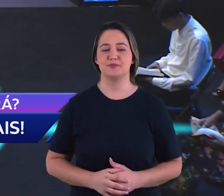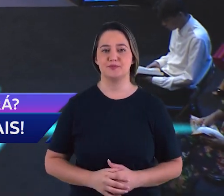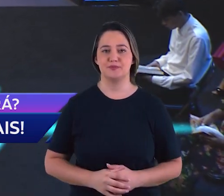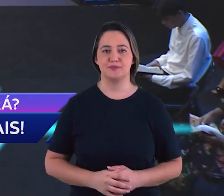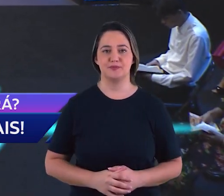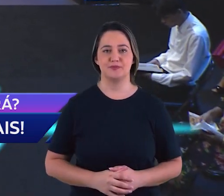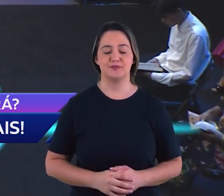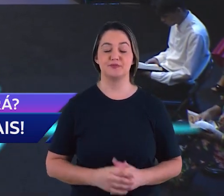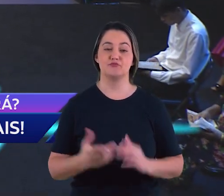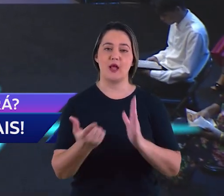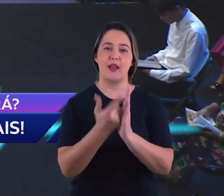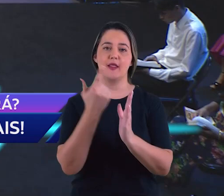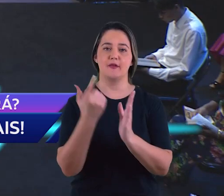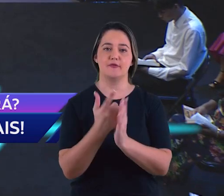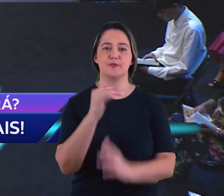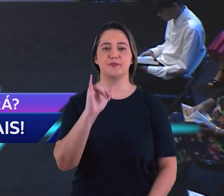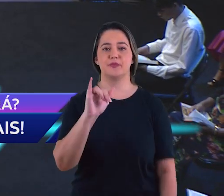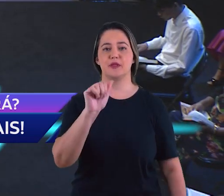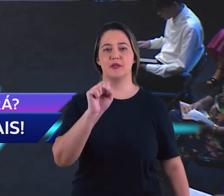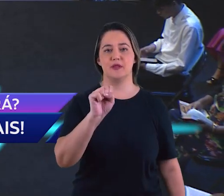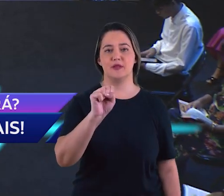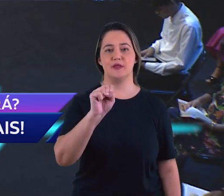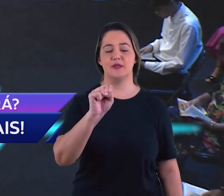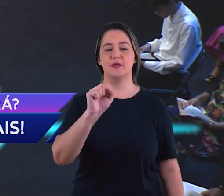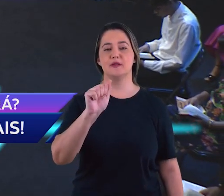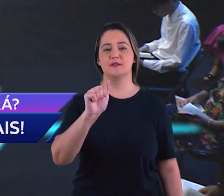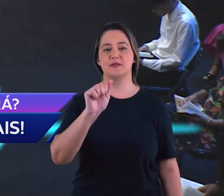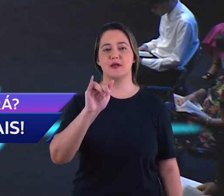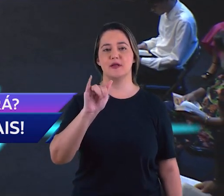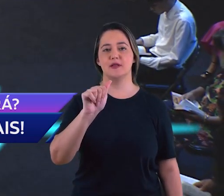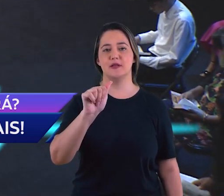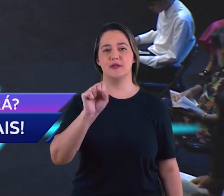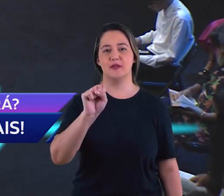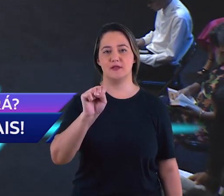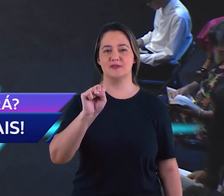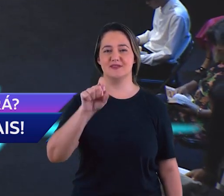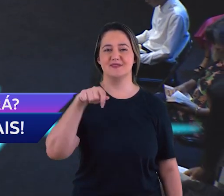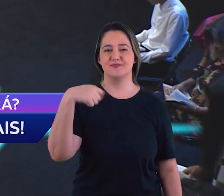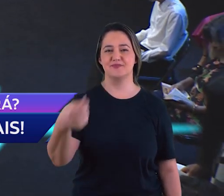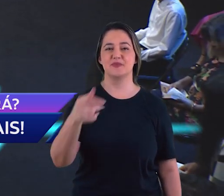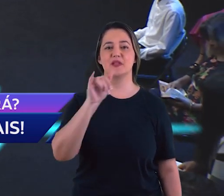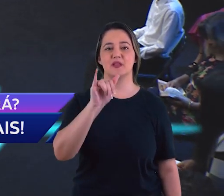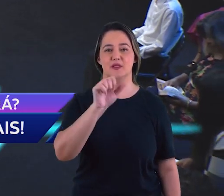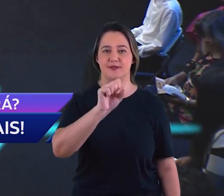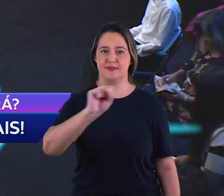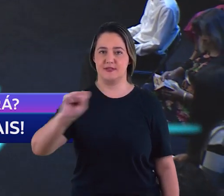Testamento. O livro de Isaías, ele é um livro